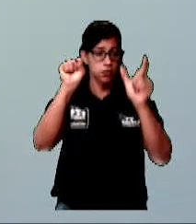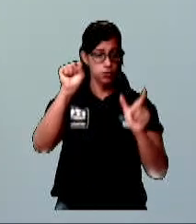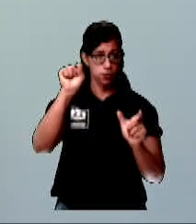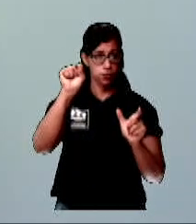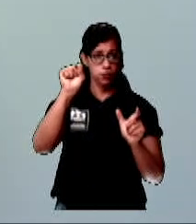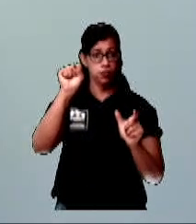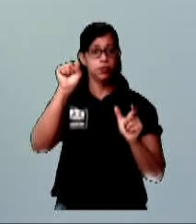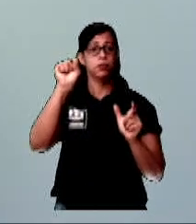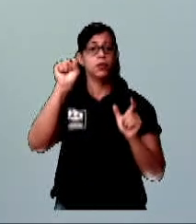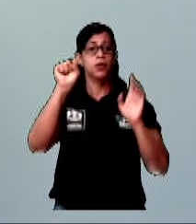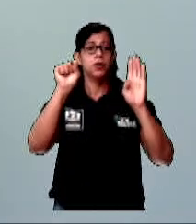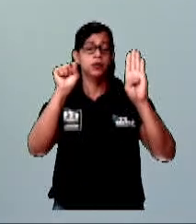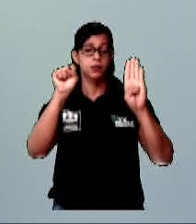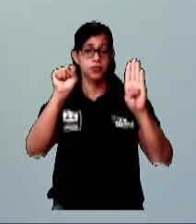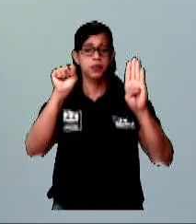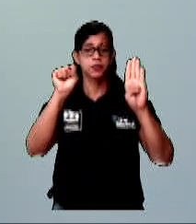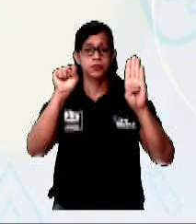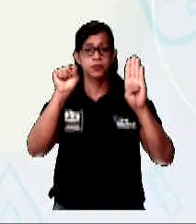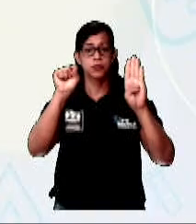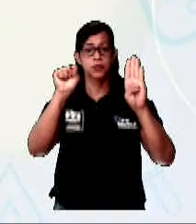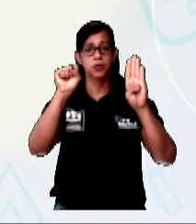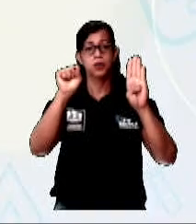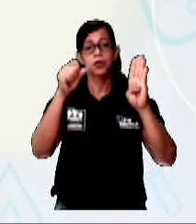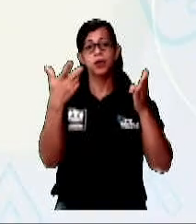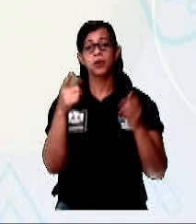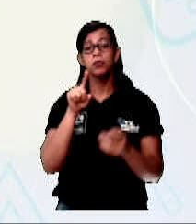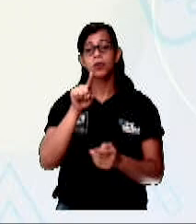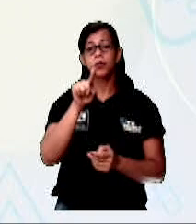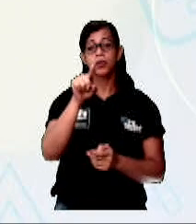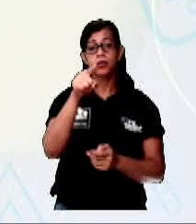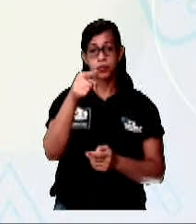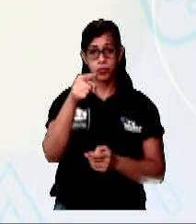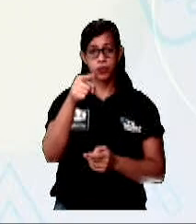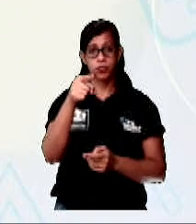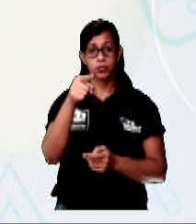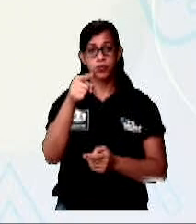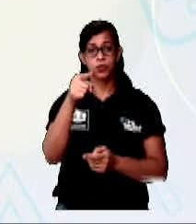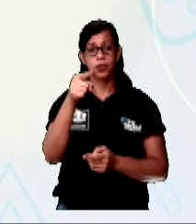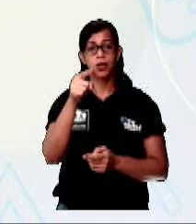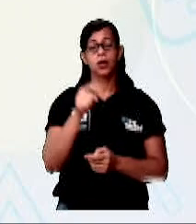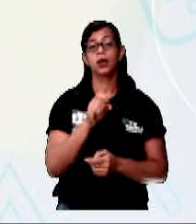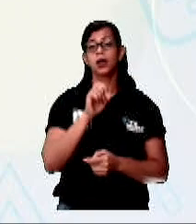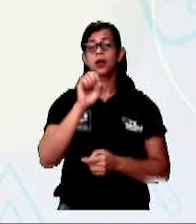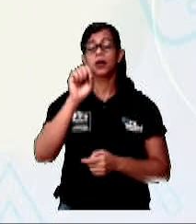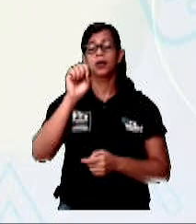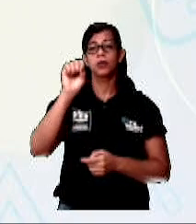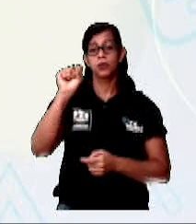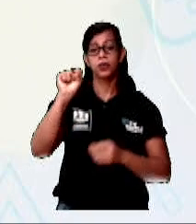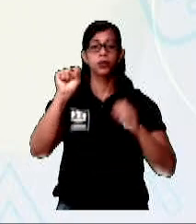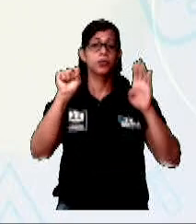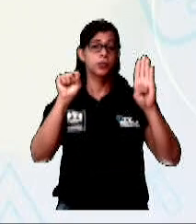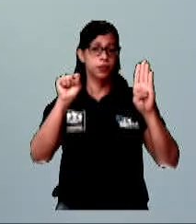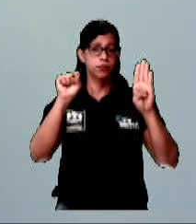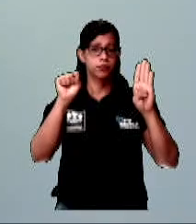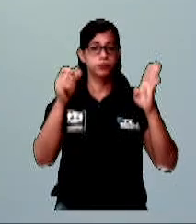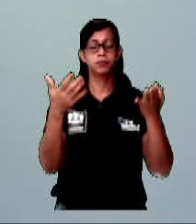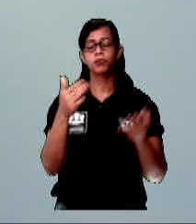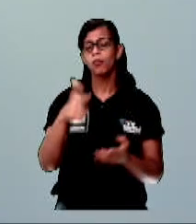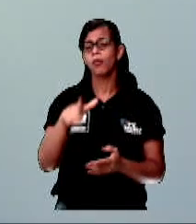gente vai dizer nessa ordem que esse ponto branquinho é o ponto 8B. Deixa eu botar outra aqui,